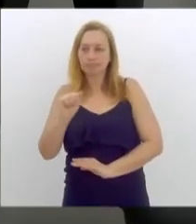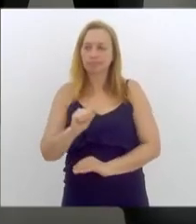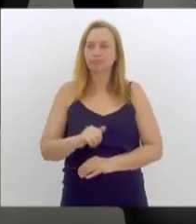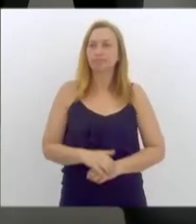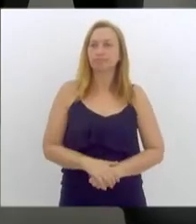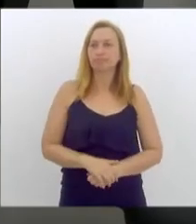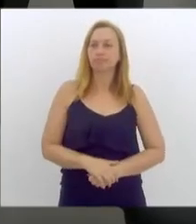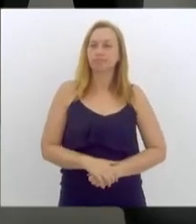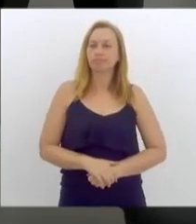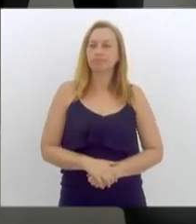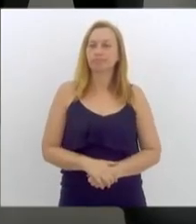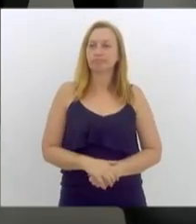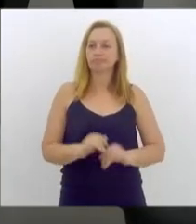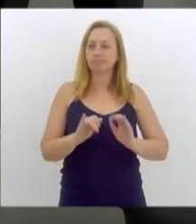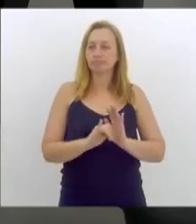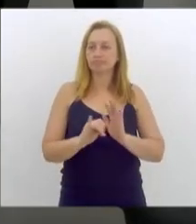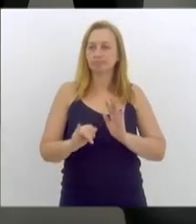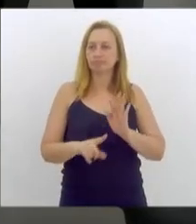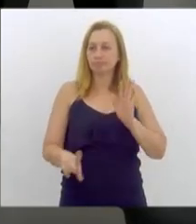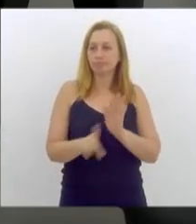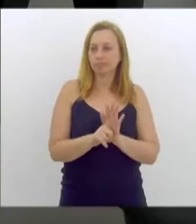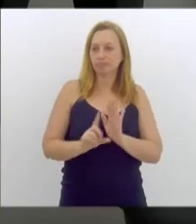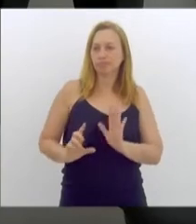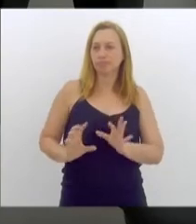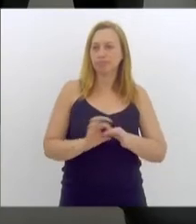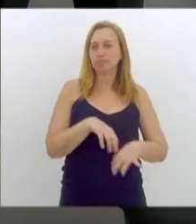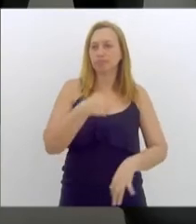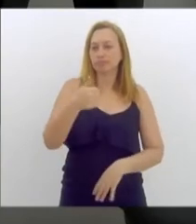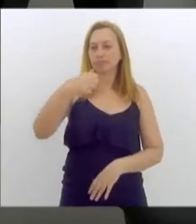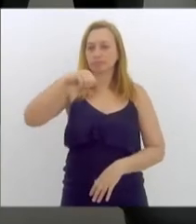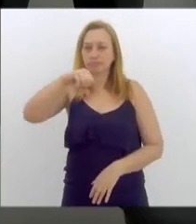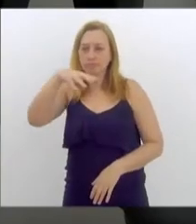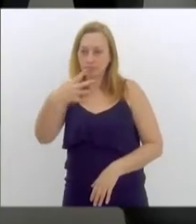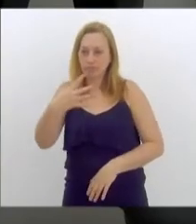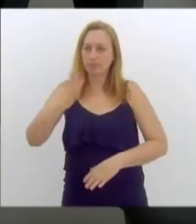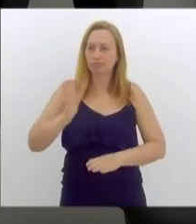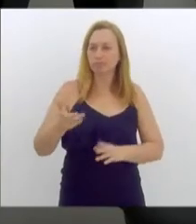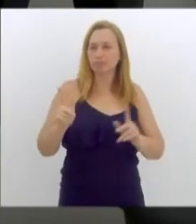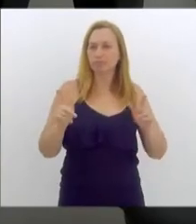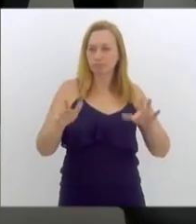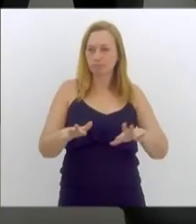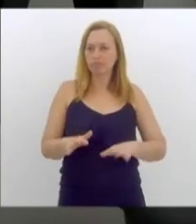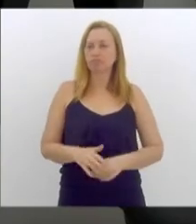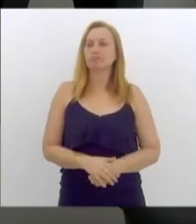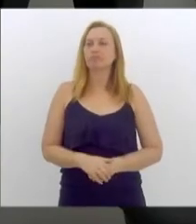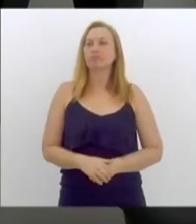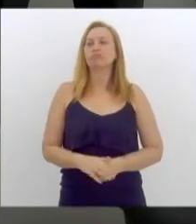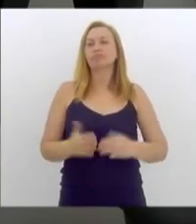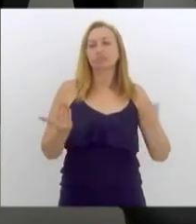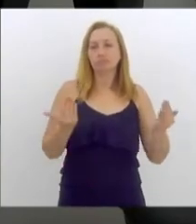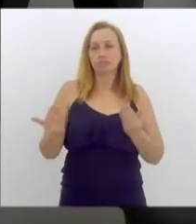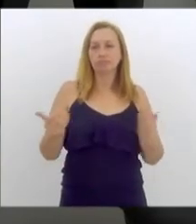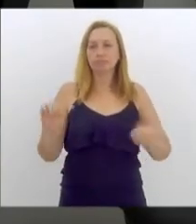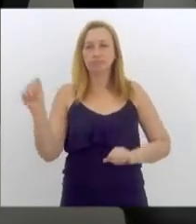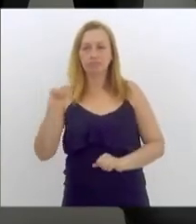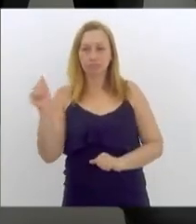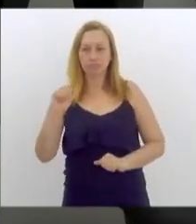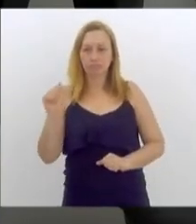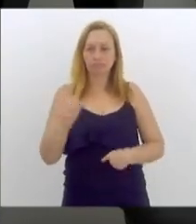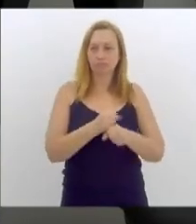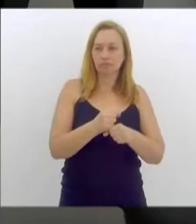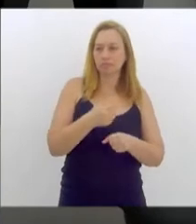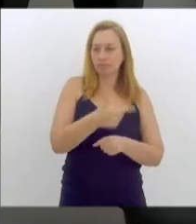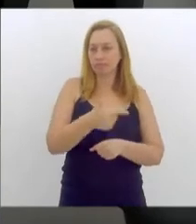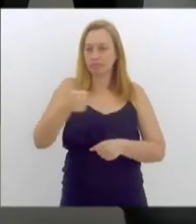principalmente da publicação da lei complementar 194 e aí já há uma diferença comparando agosto de 21 com 22 uma diferença